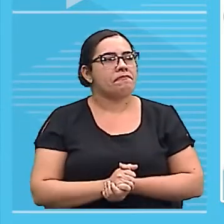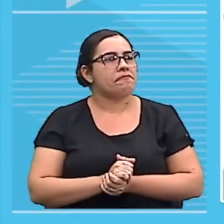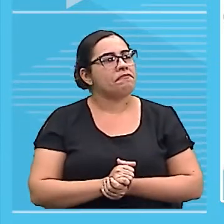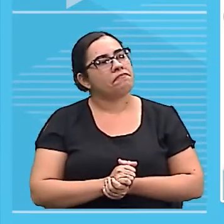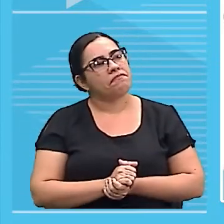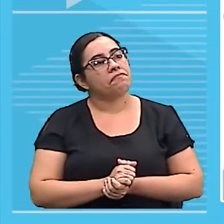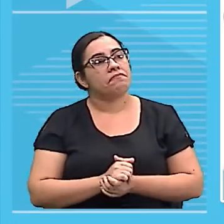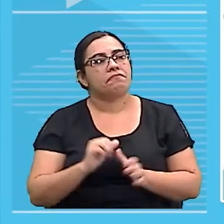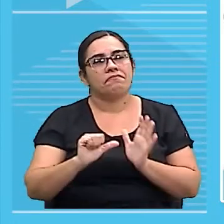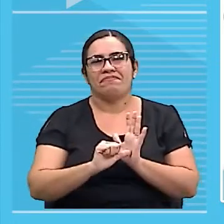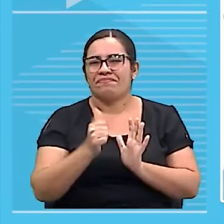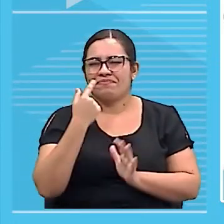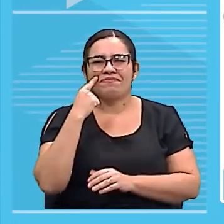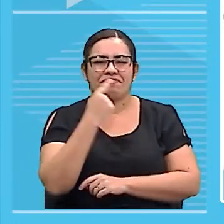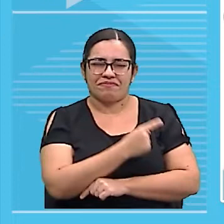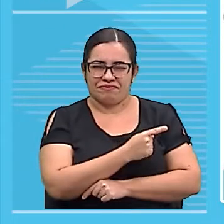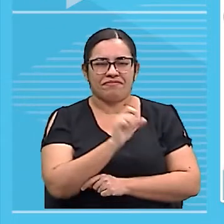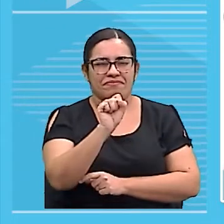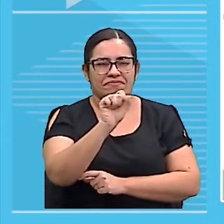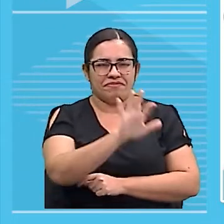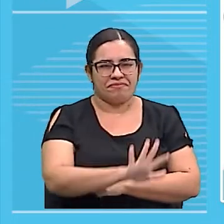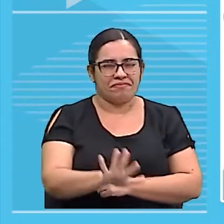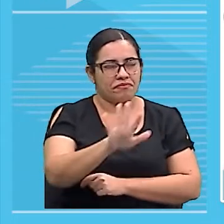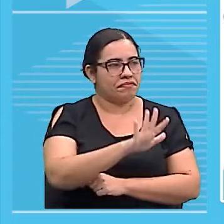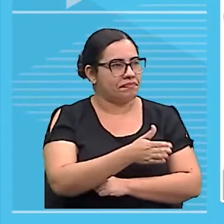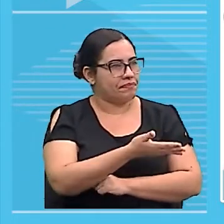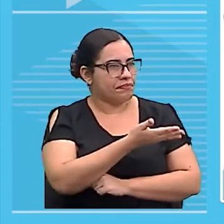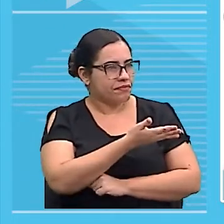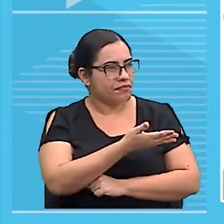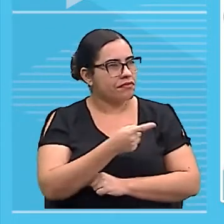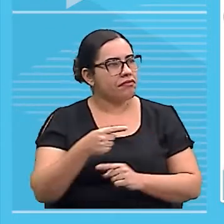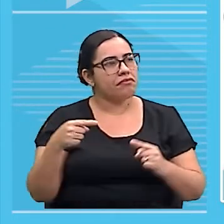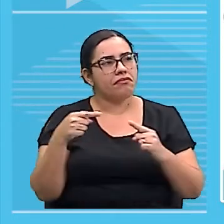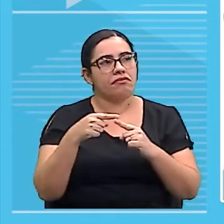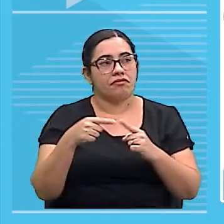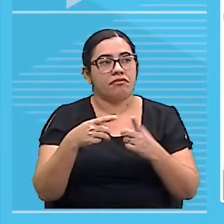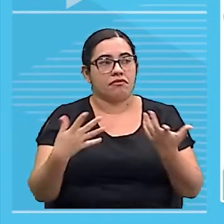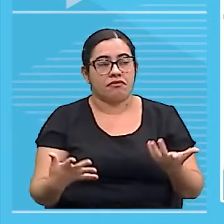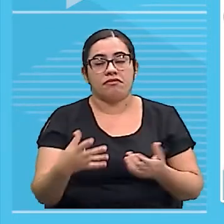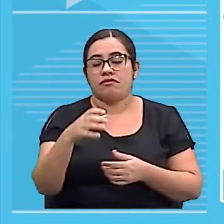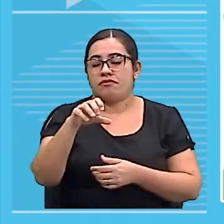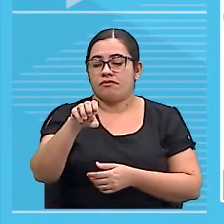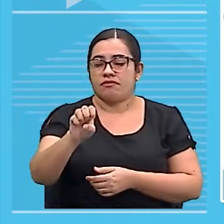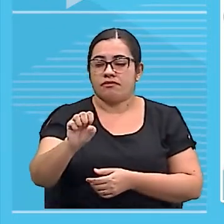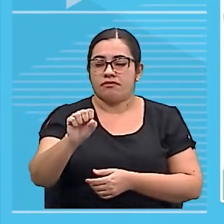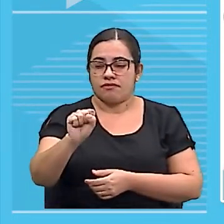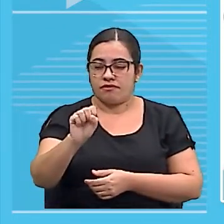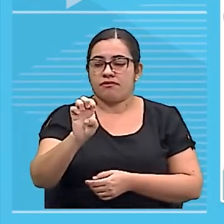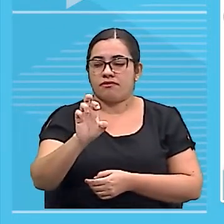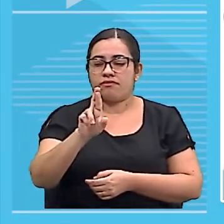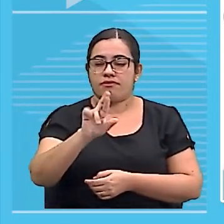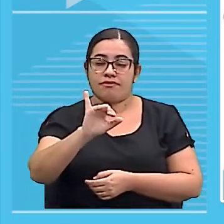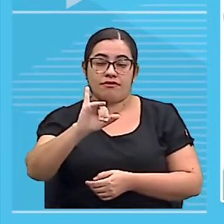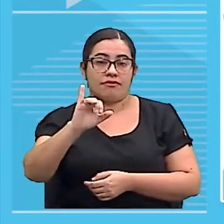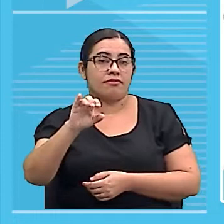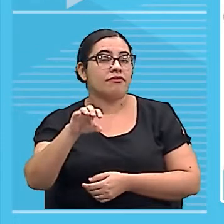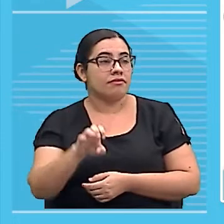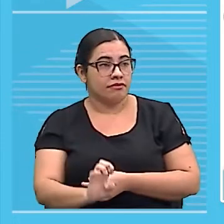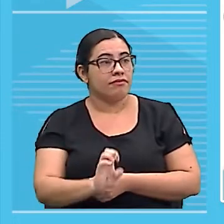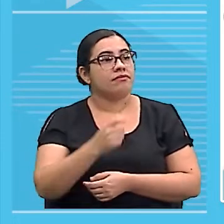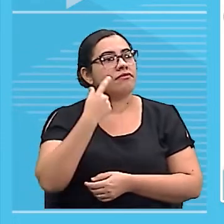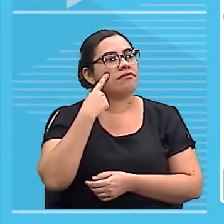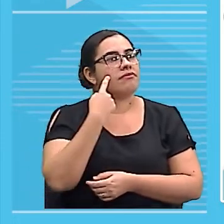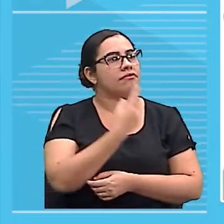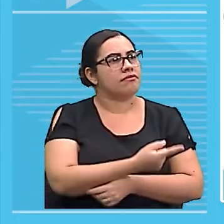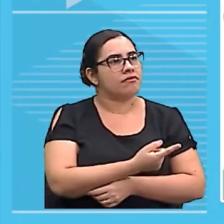exemplo eu tenho a primeira imagem sim da esquerda sendo associação em série tá E